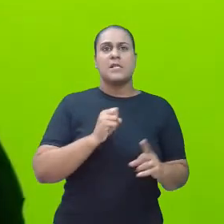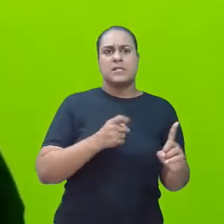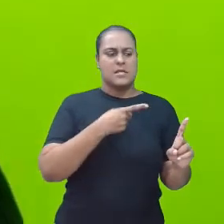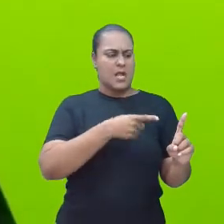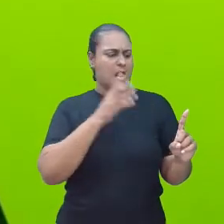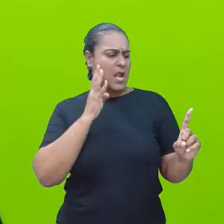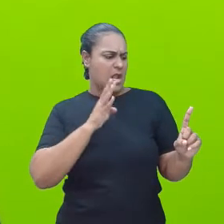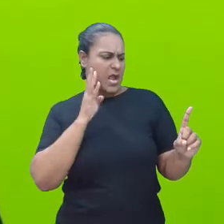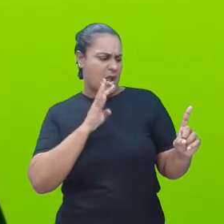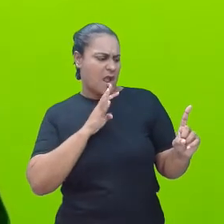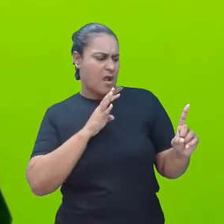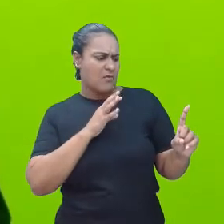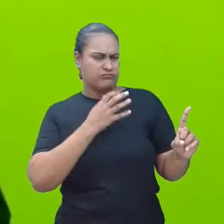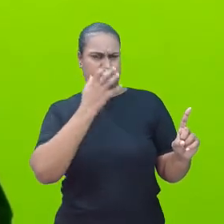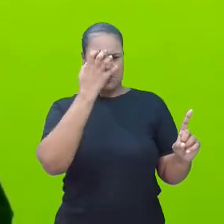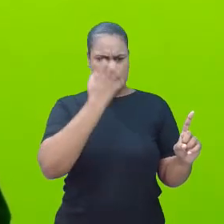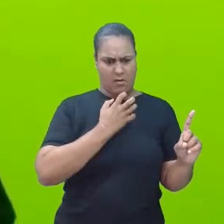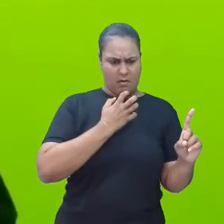se é ranzinza,